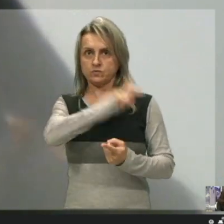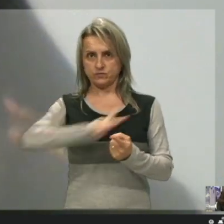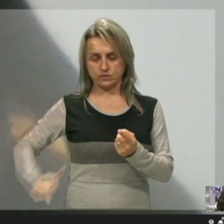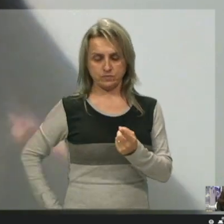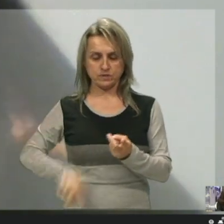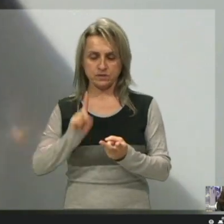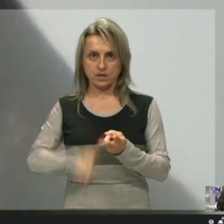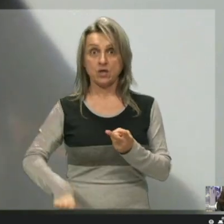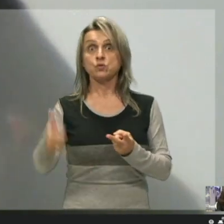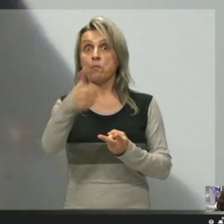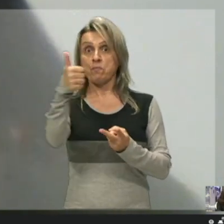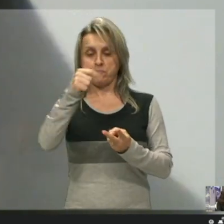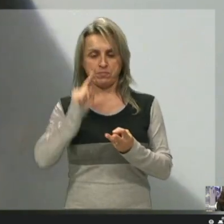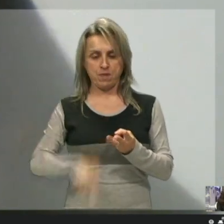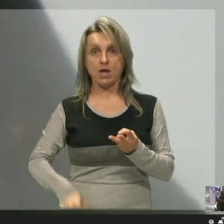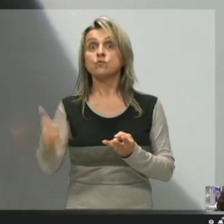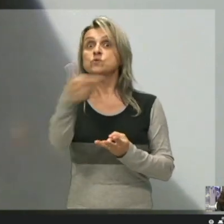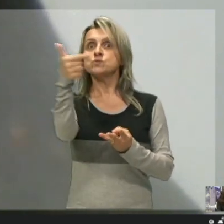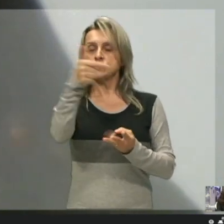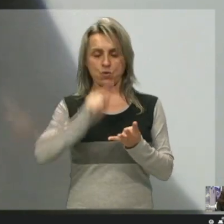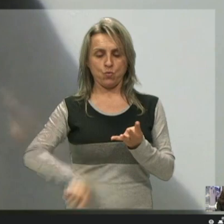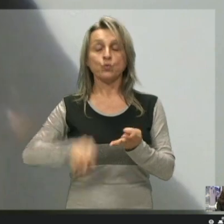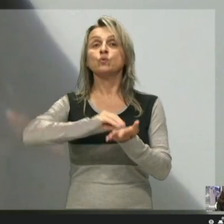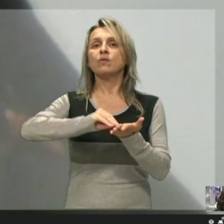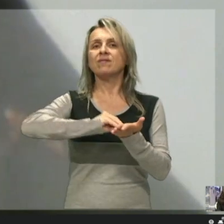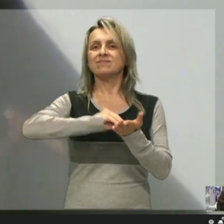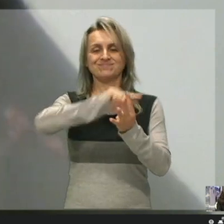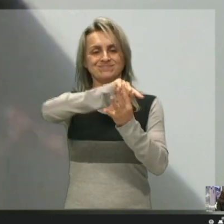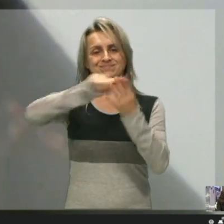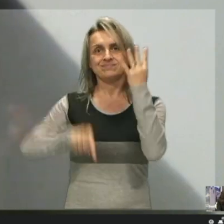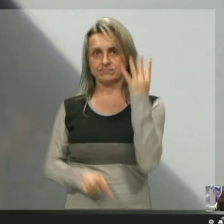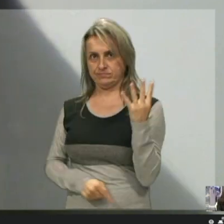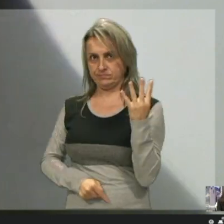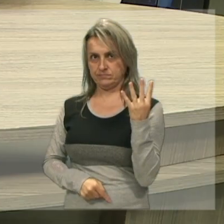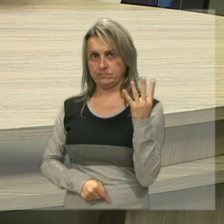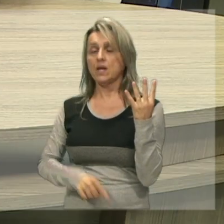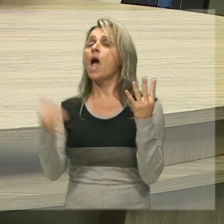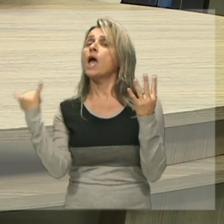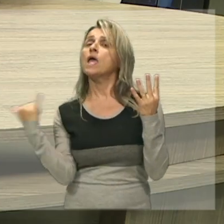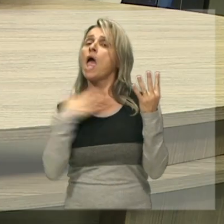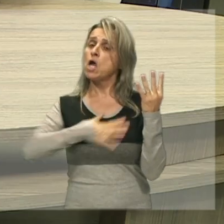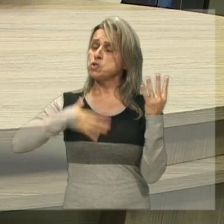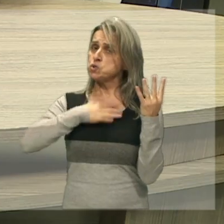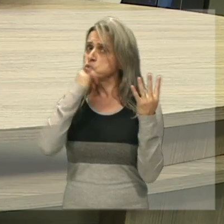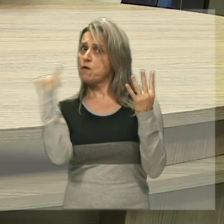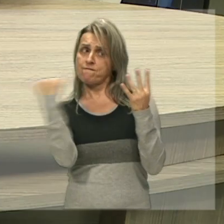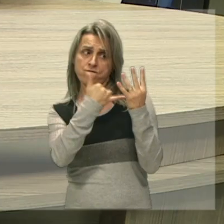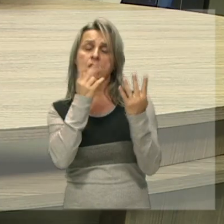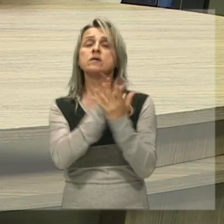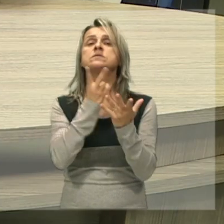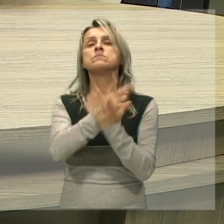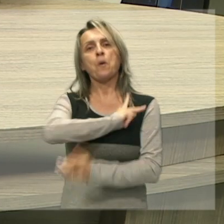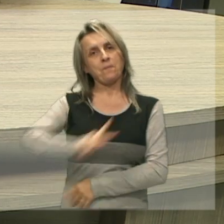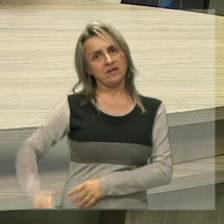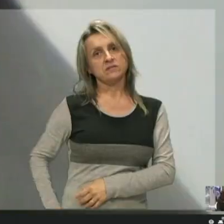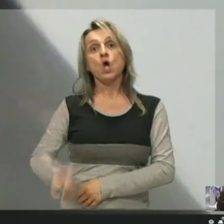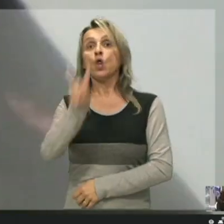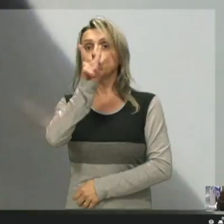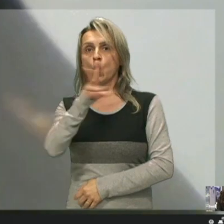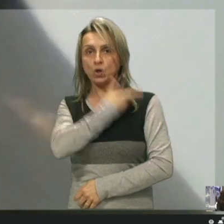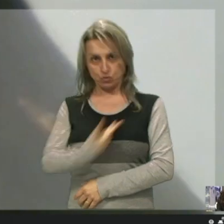que seja alternado ali. Se o presidente for, né, governamental, que sejam 2 do governo e